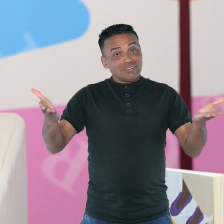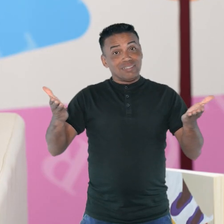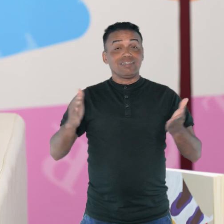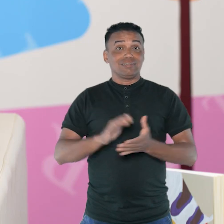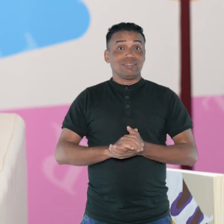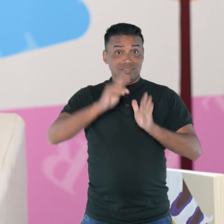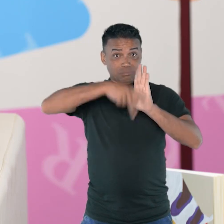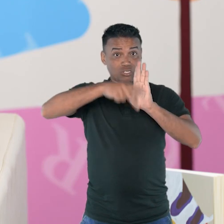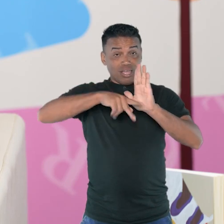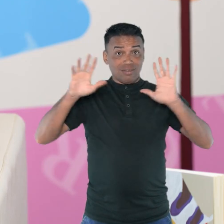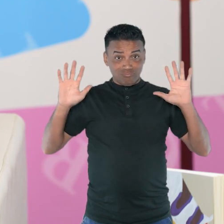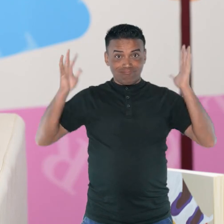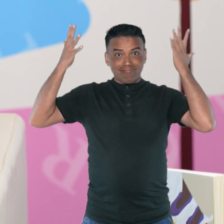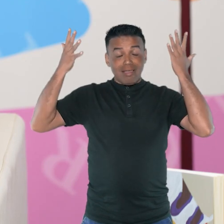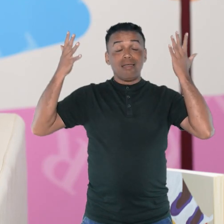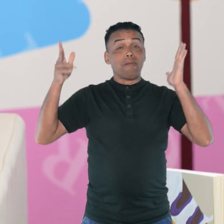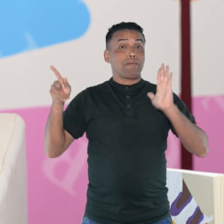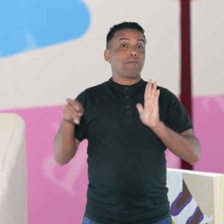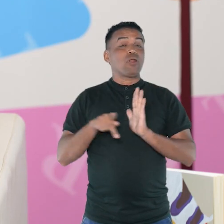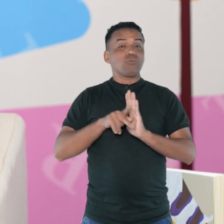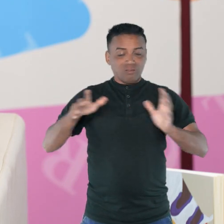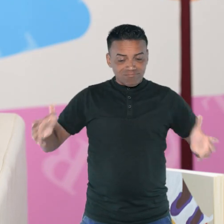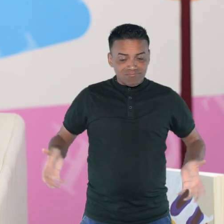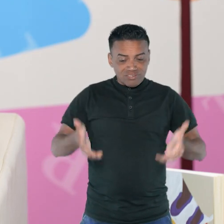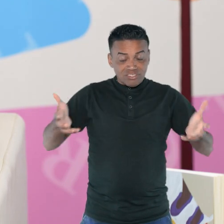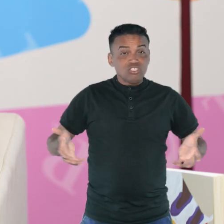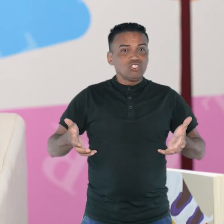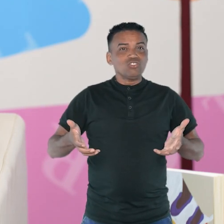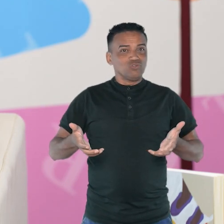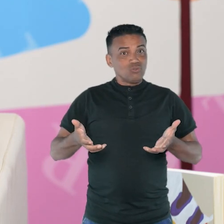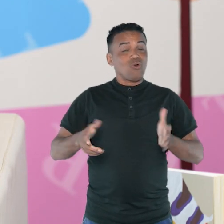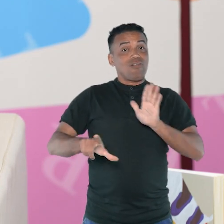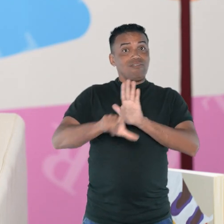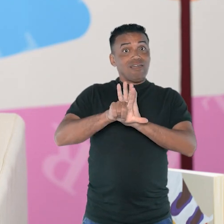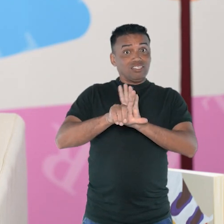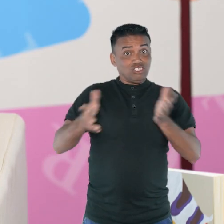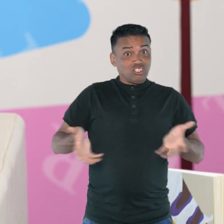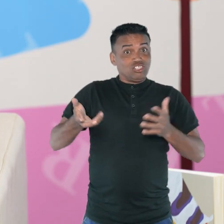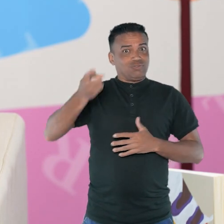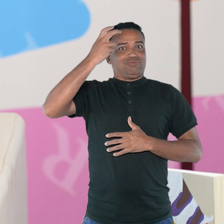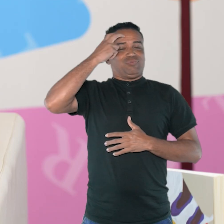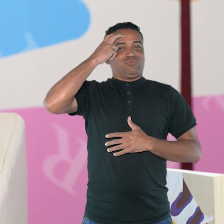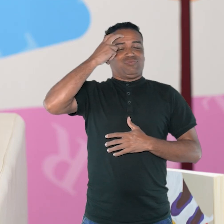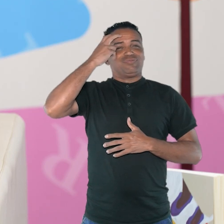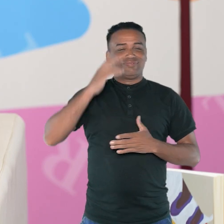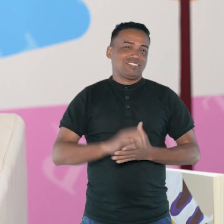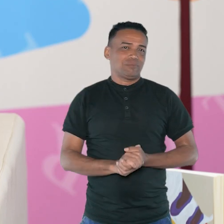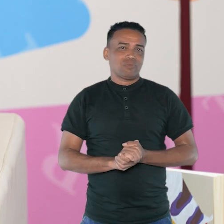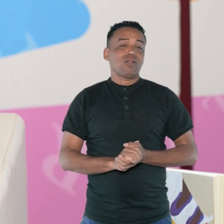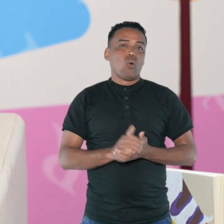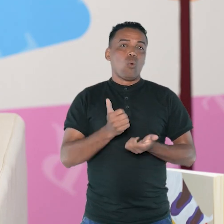Esse projeto, esse evento, ele é um projeto de incentivo à Lei Rouanet, de incentivo a projetos culturais, com